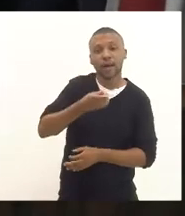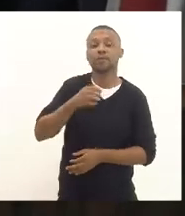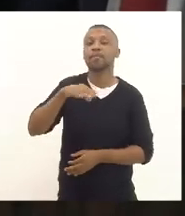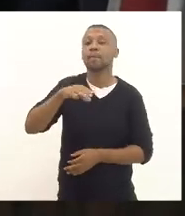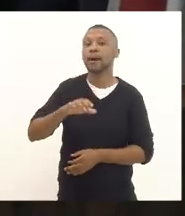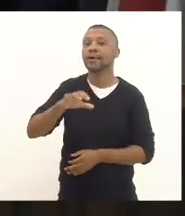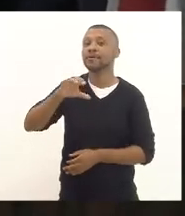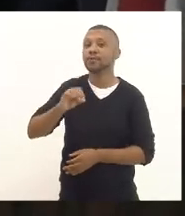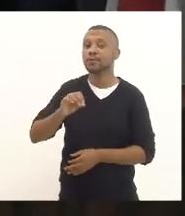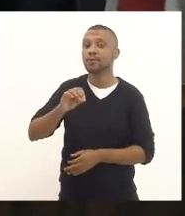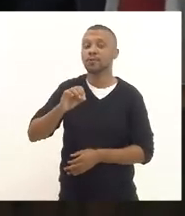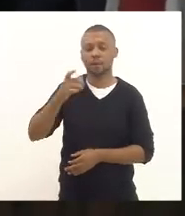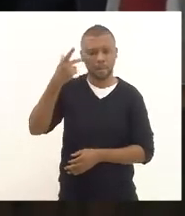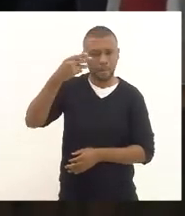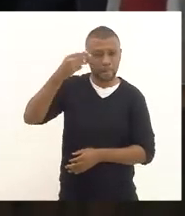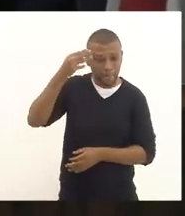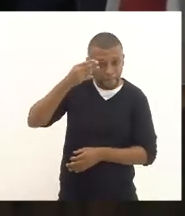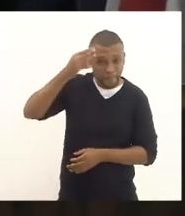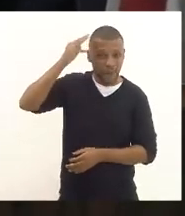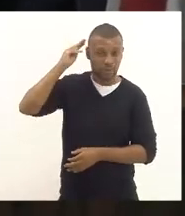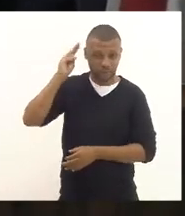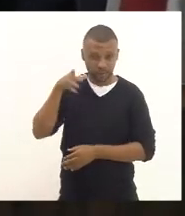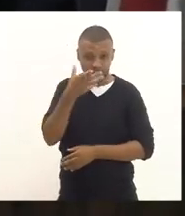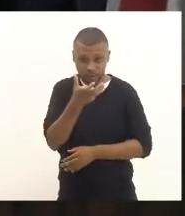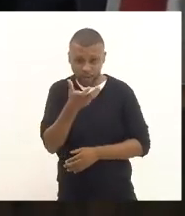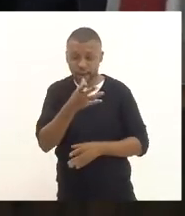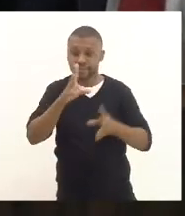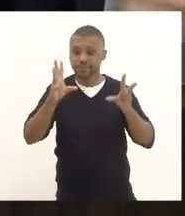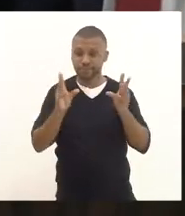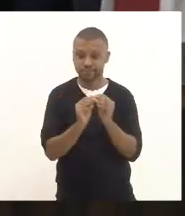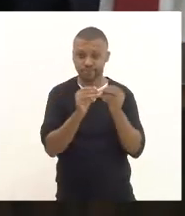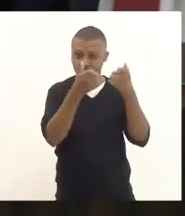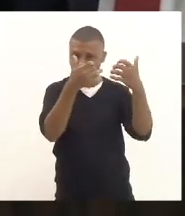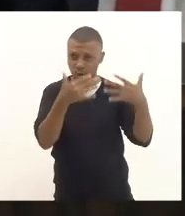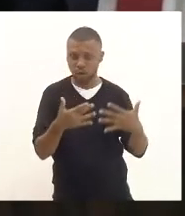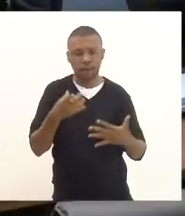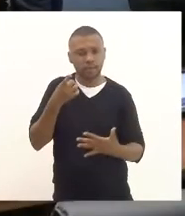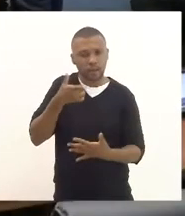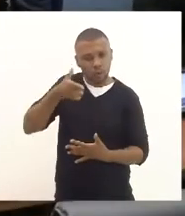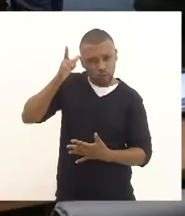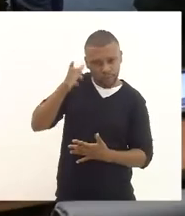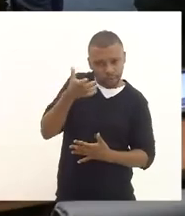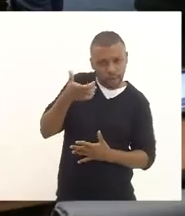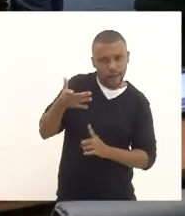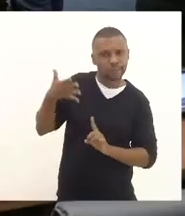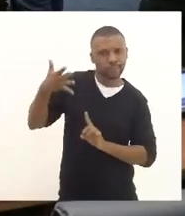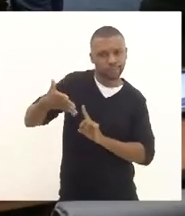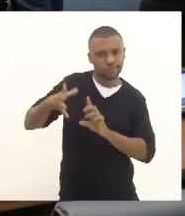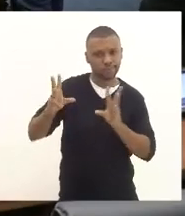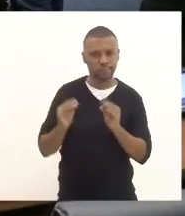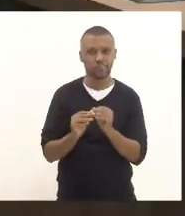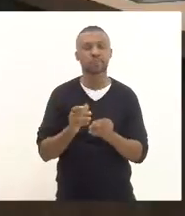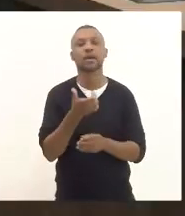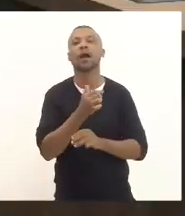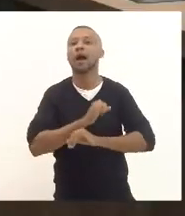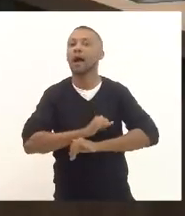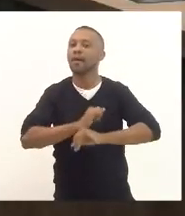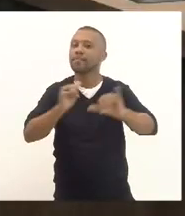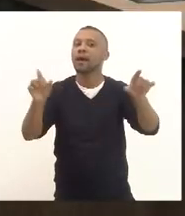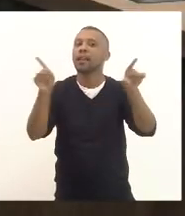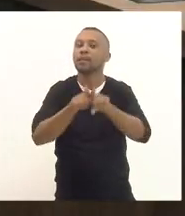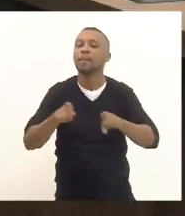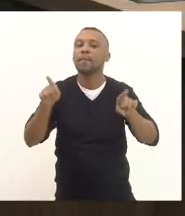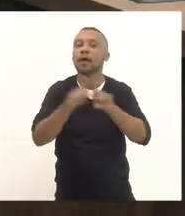Márcio Pacheco Gonçalense quer fazer consideração executado neste e para dizer que também